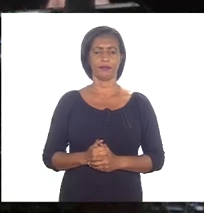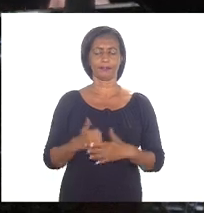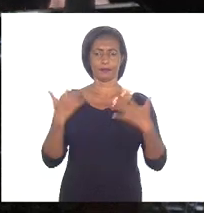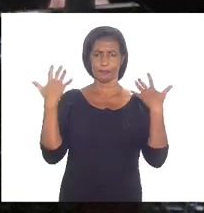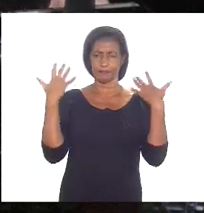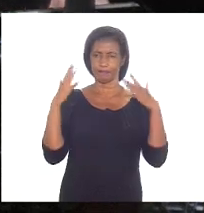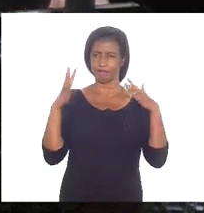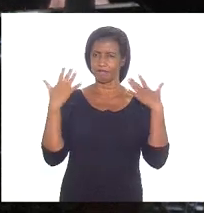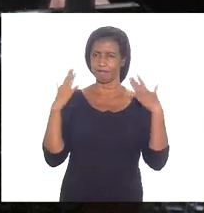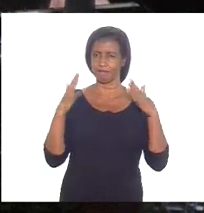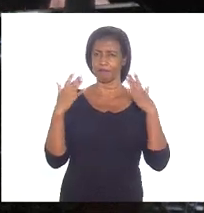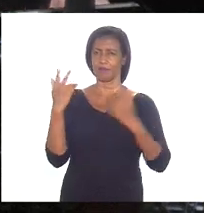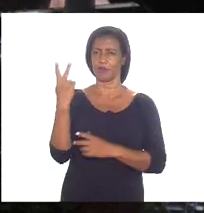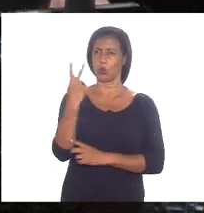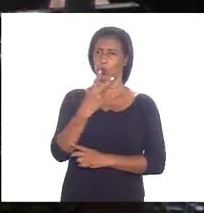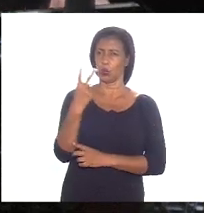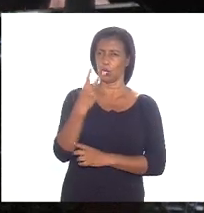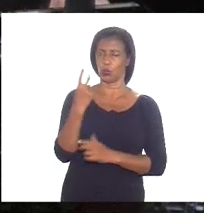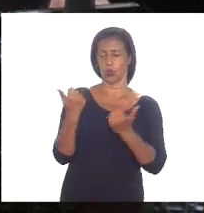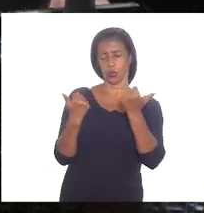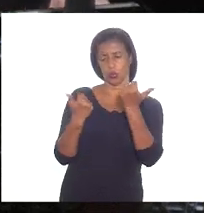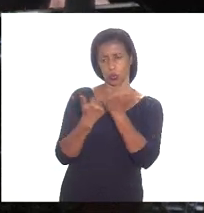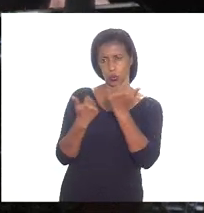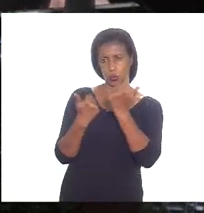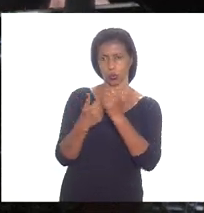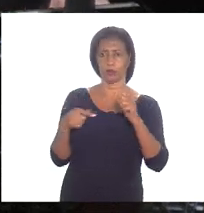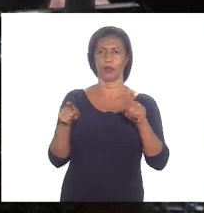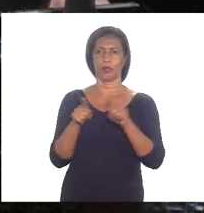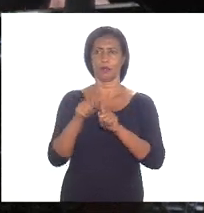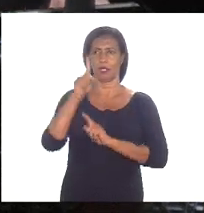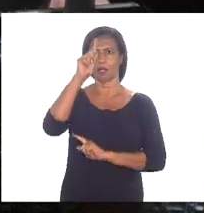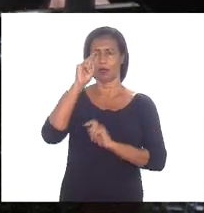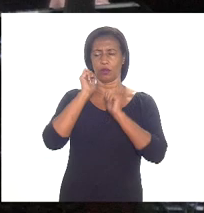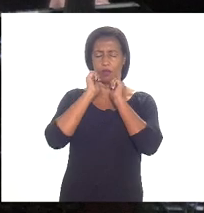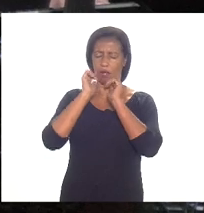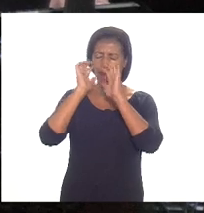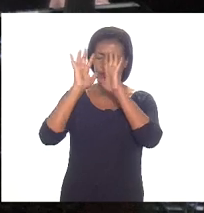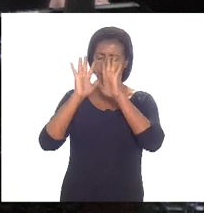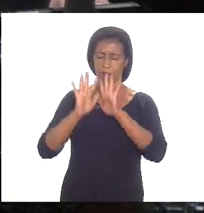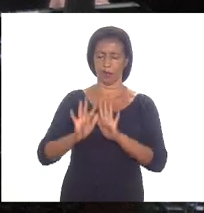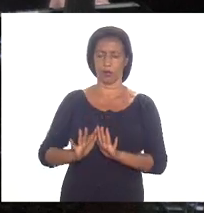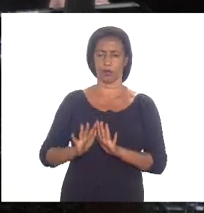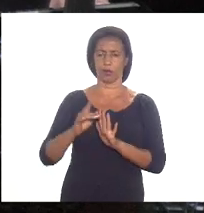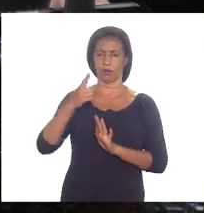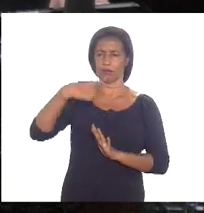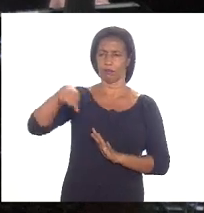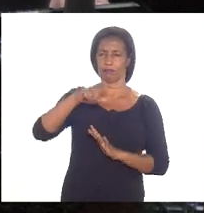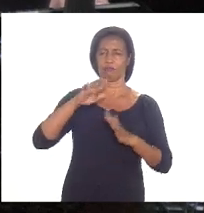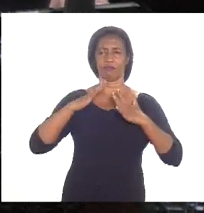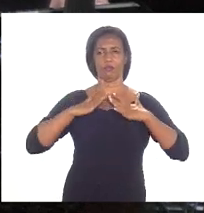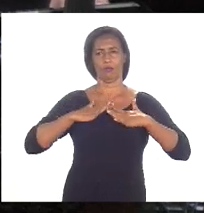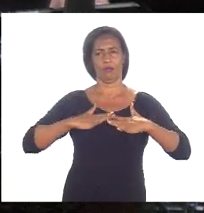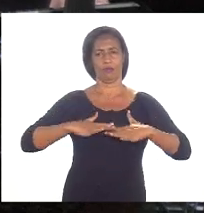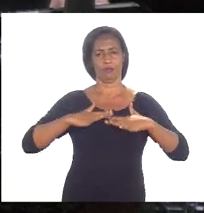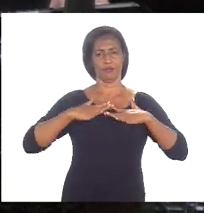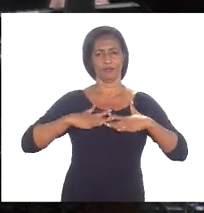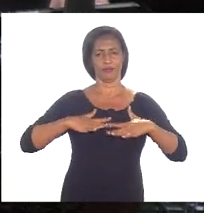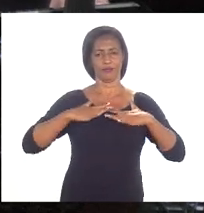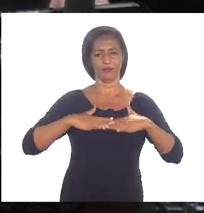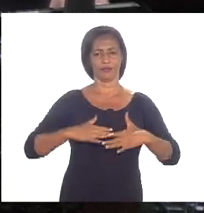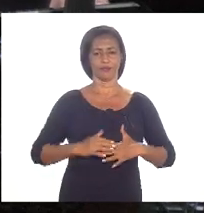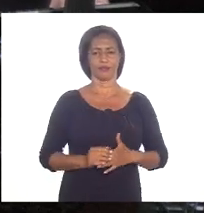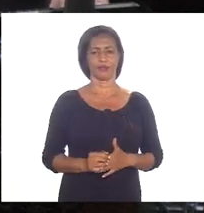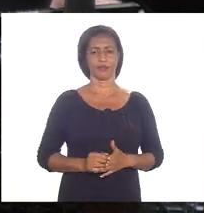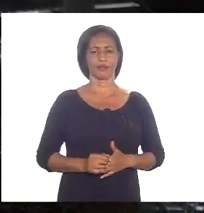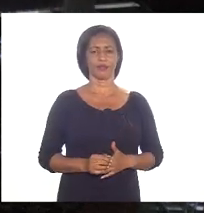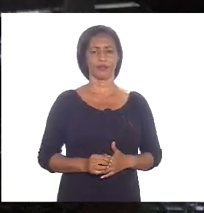dois corregedores sub, rogar que Deus possa abençoá-lo, que a gente tenha uma tranquilidade